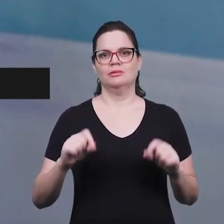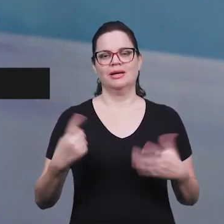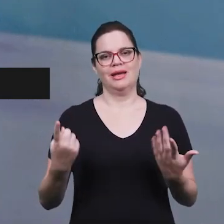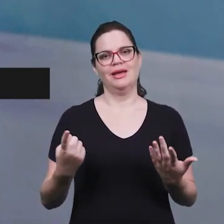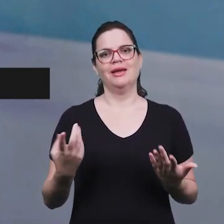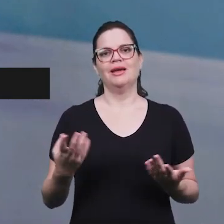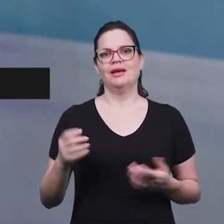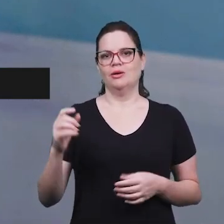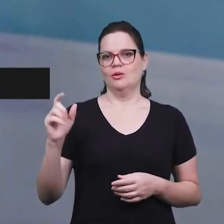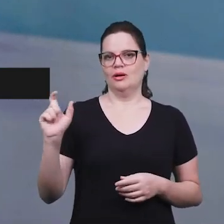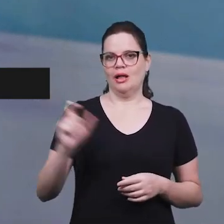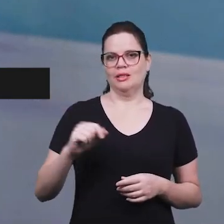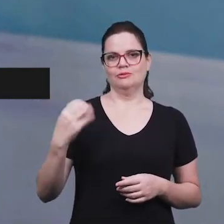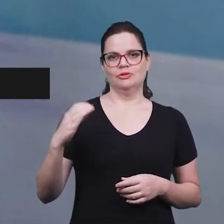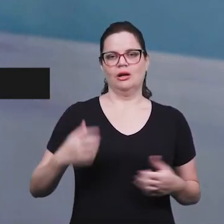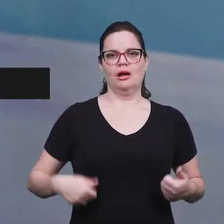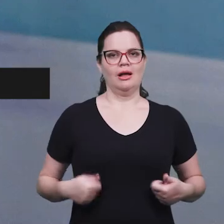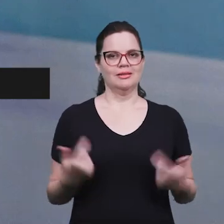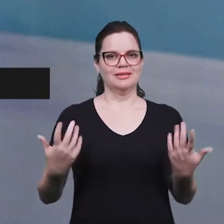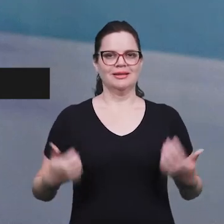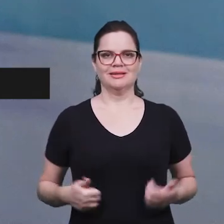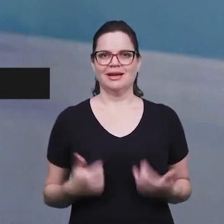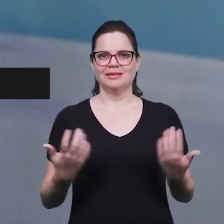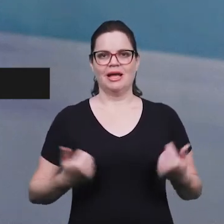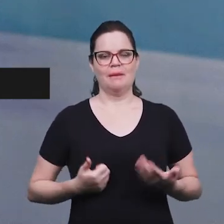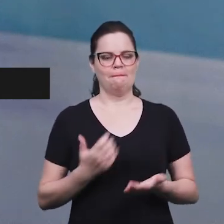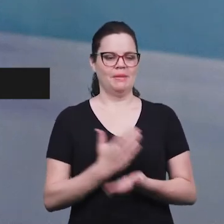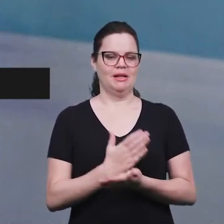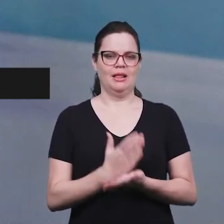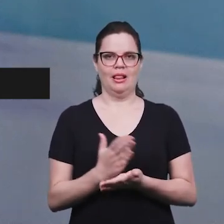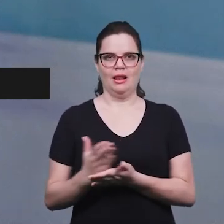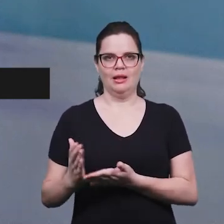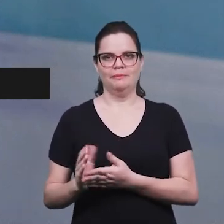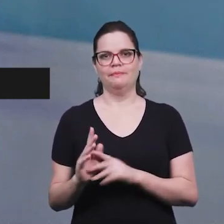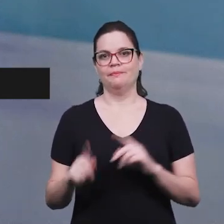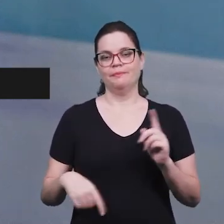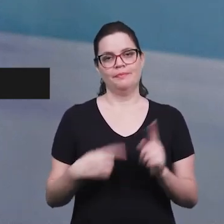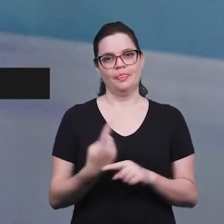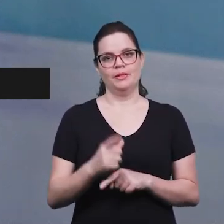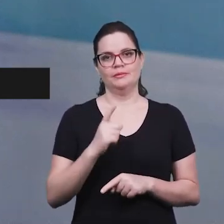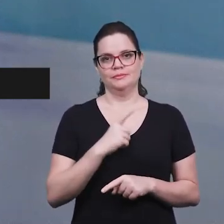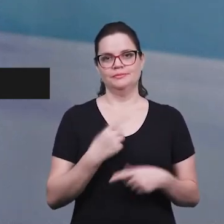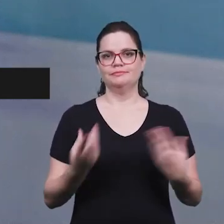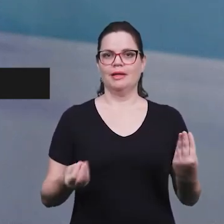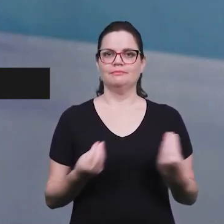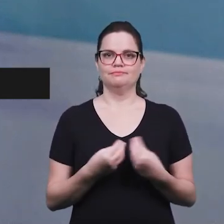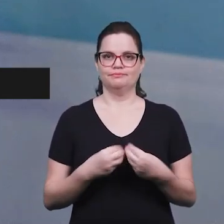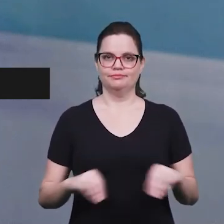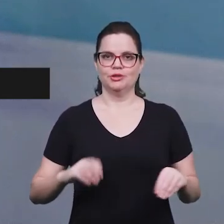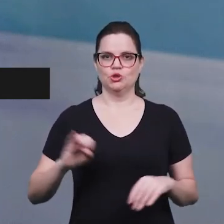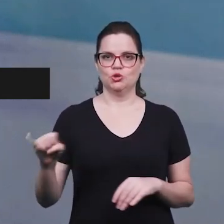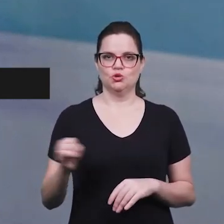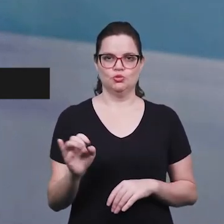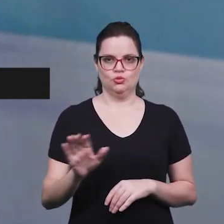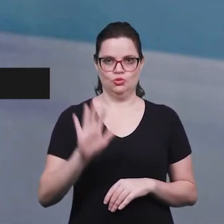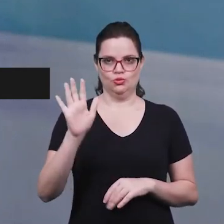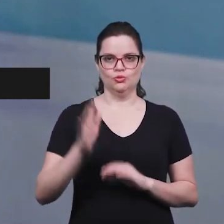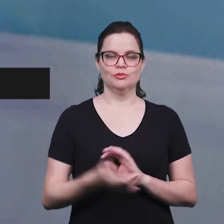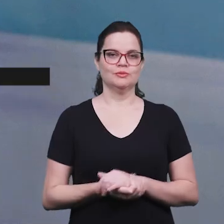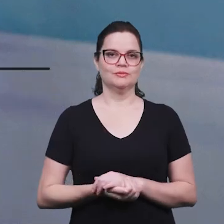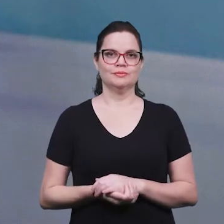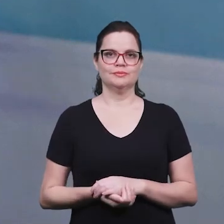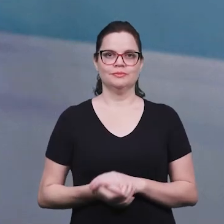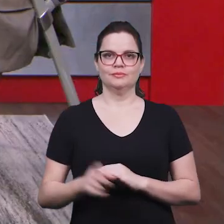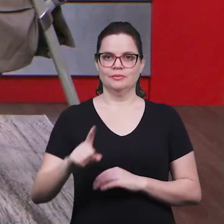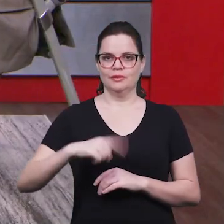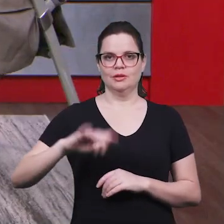ponta de vilão. É o gasto excessivo, parcelamento excessivo e cair nas armadilhas de juros exorbitantes. Cai